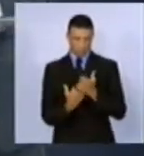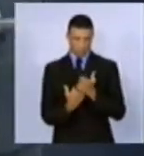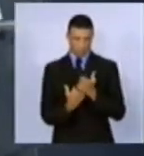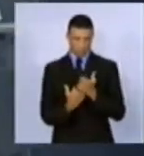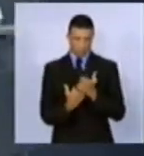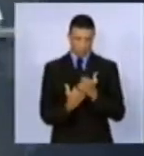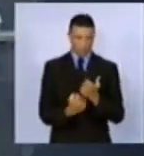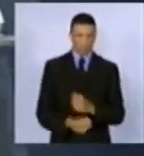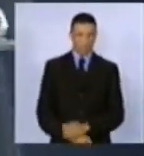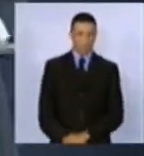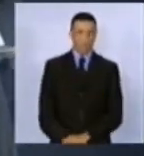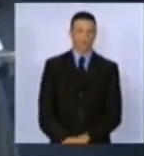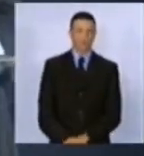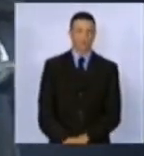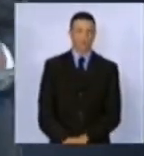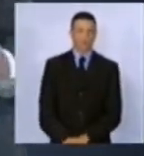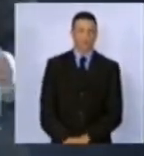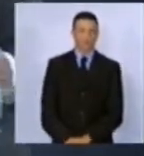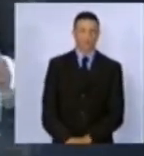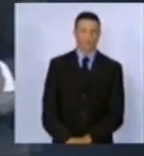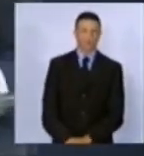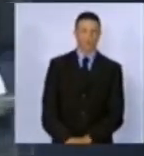E aí